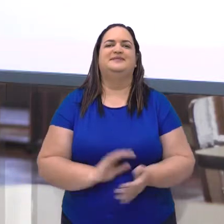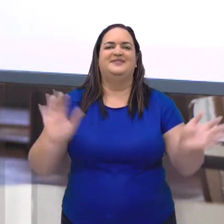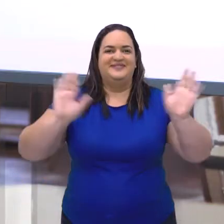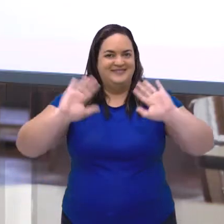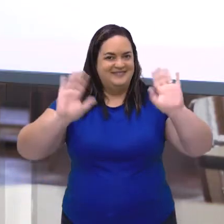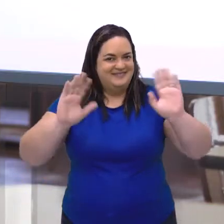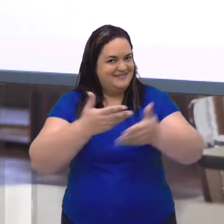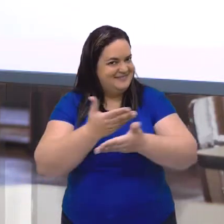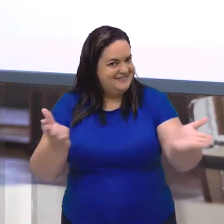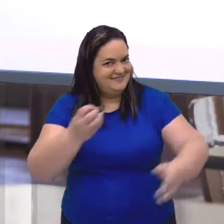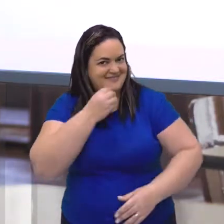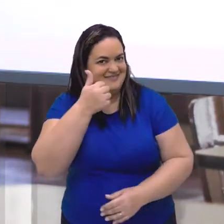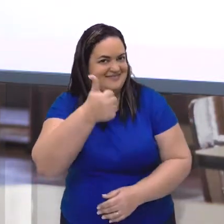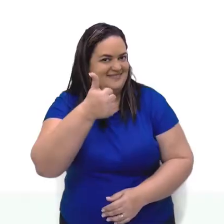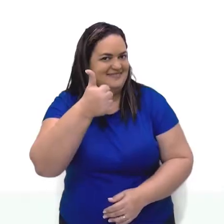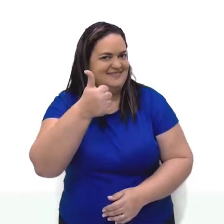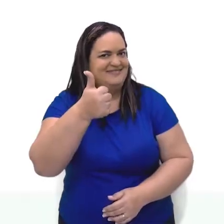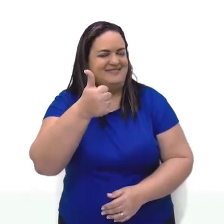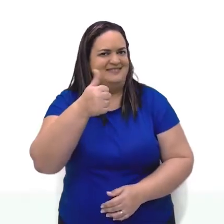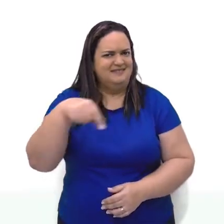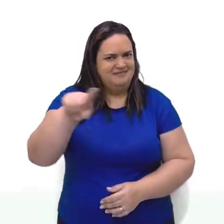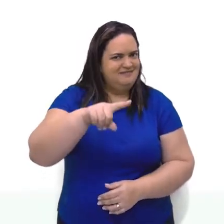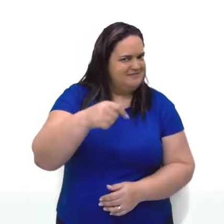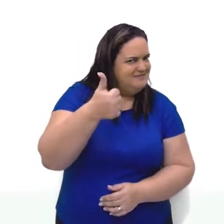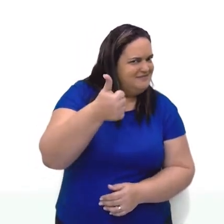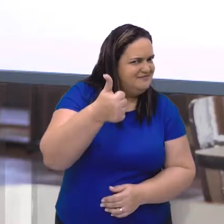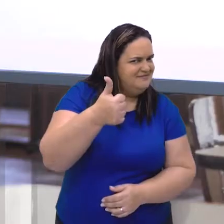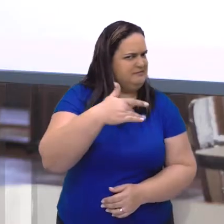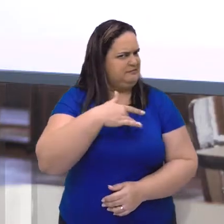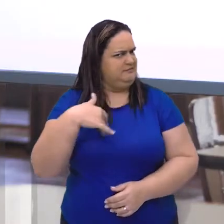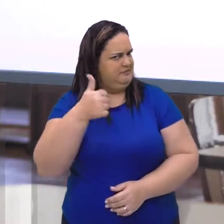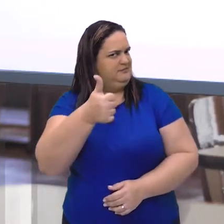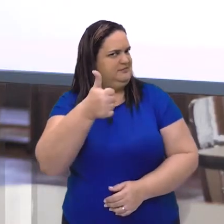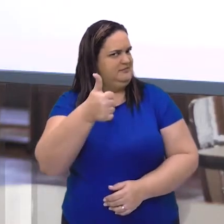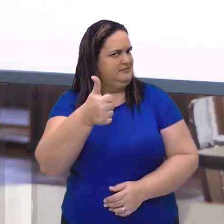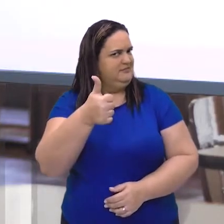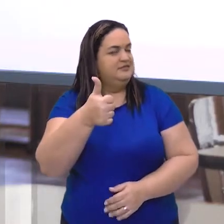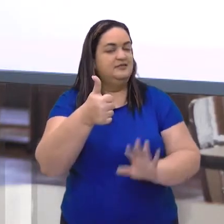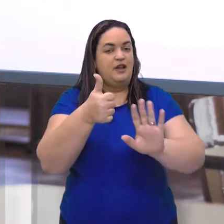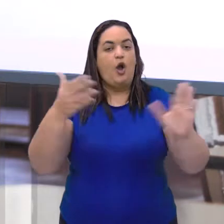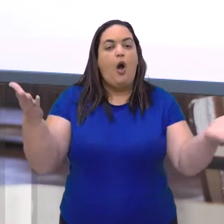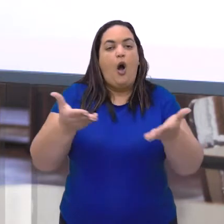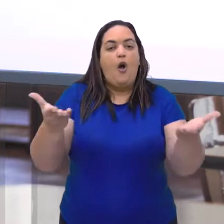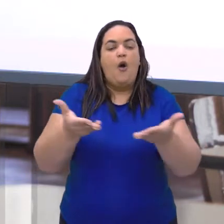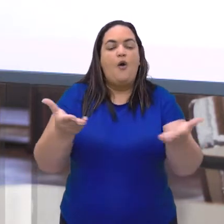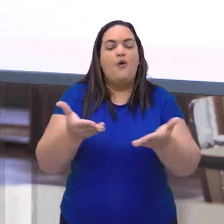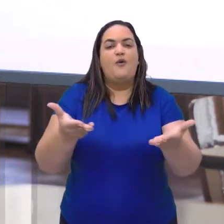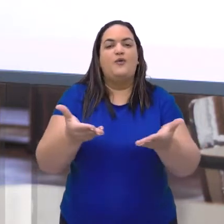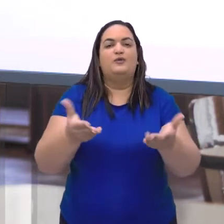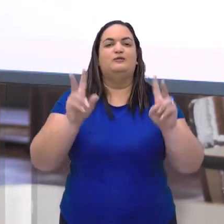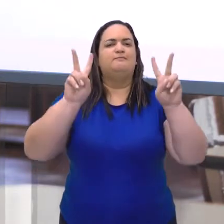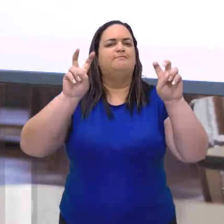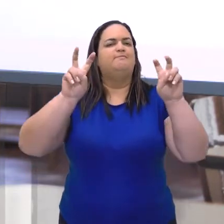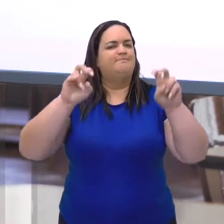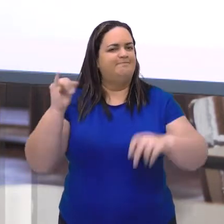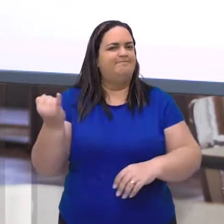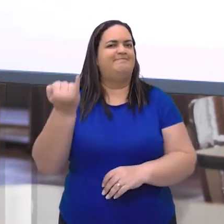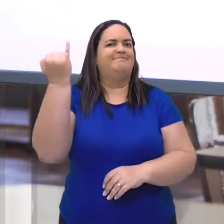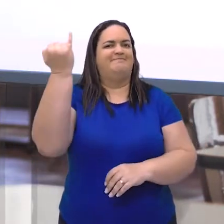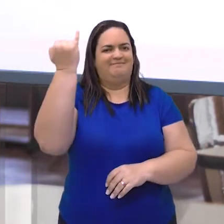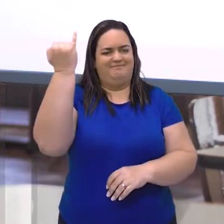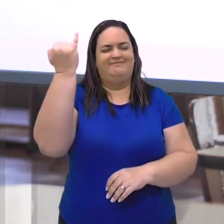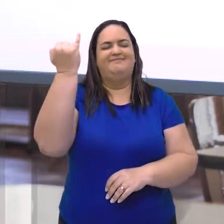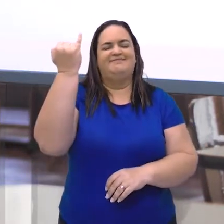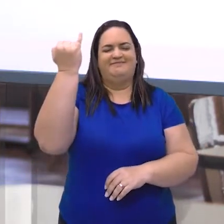Olá pessoal, tudo bem? Como vocês estão se cuidando? Hoje nós vamos ver um assunto